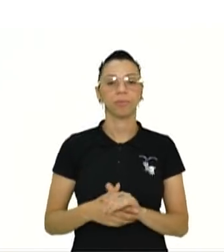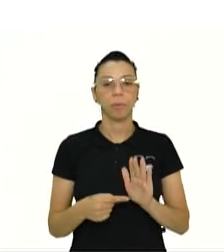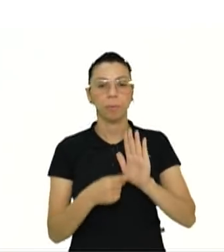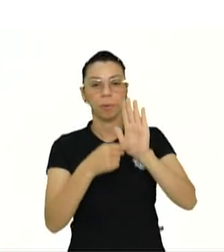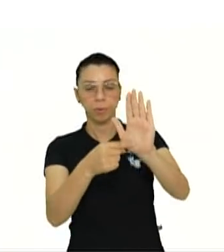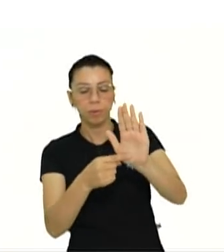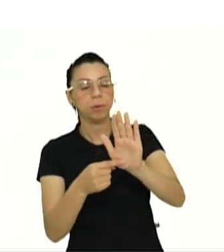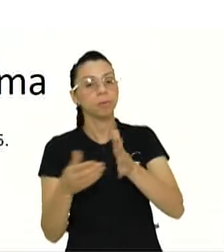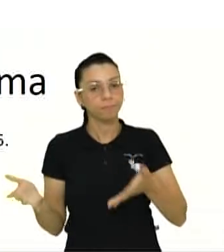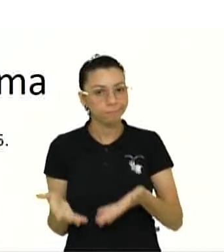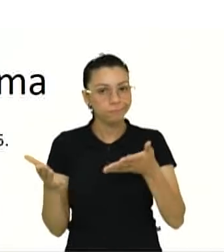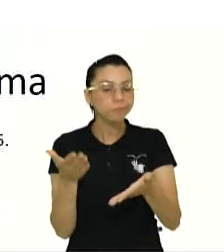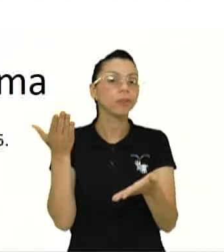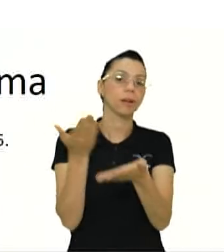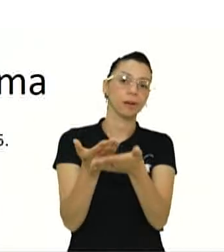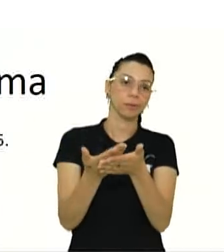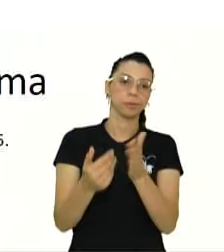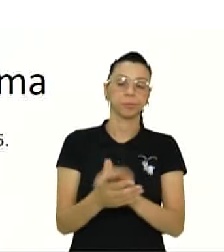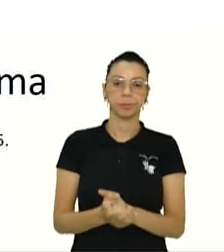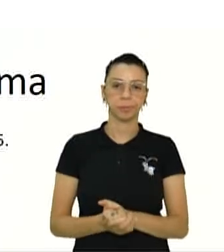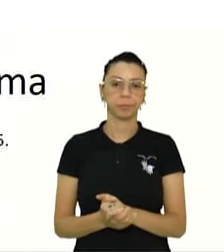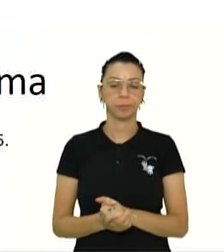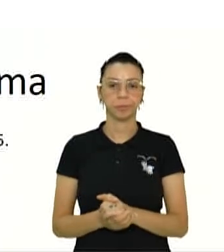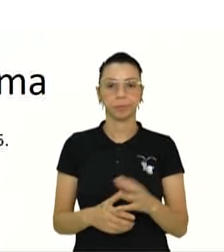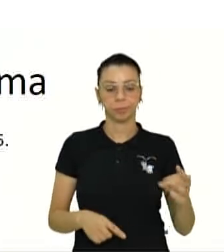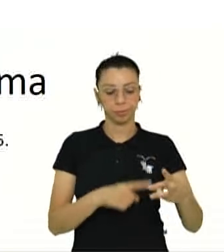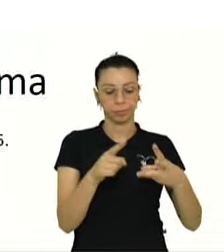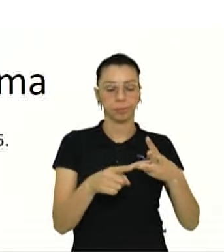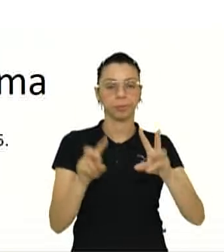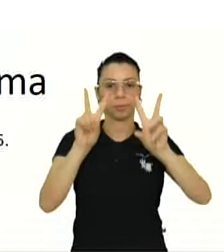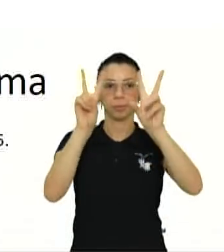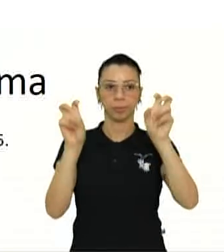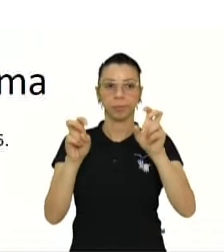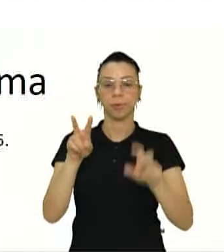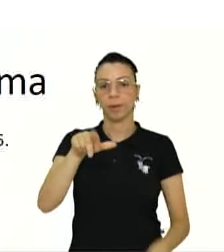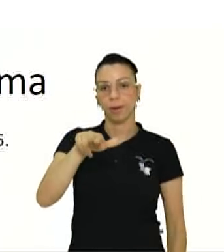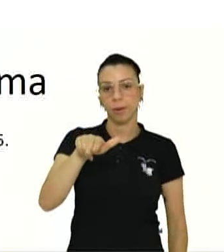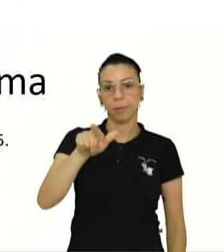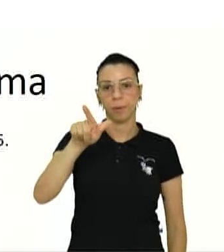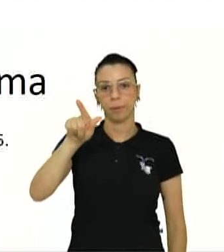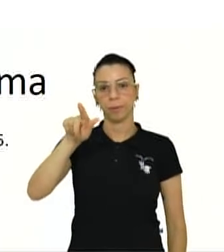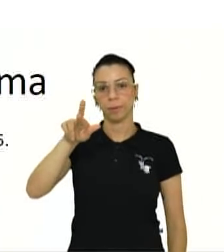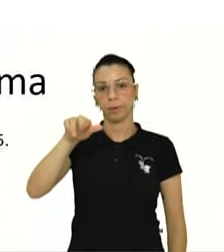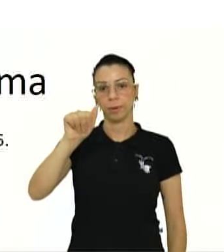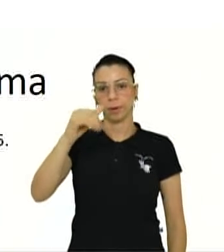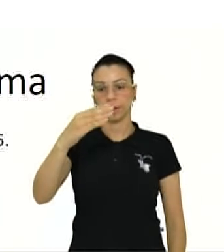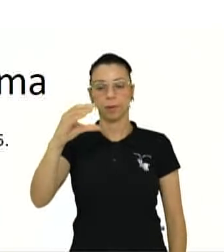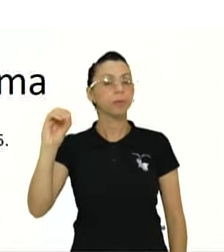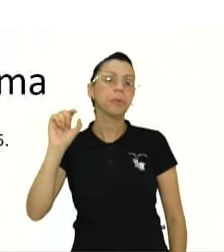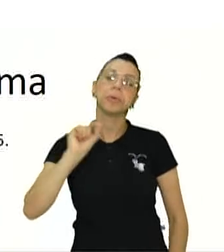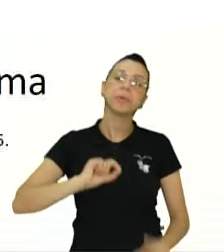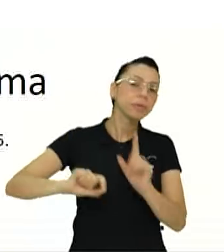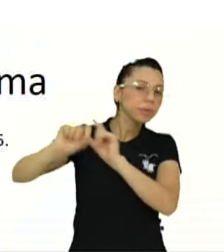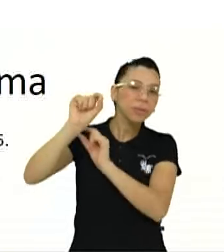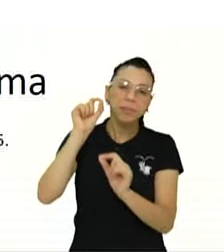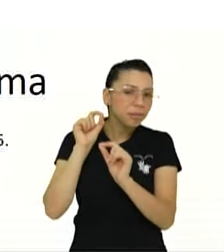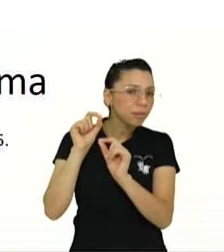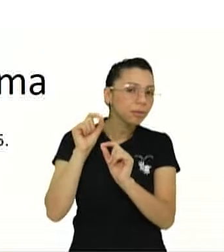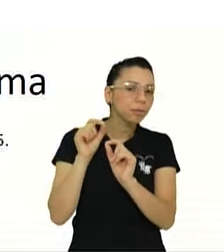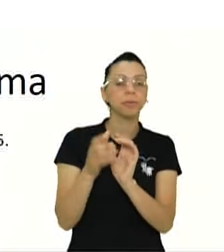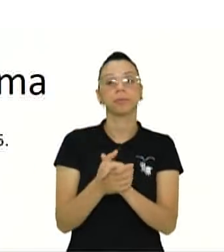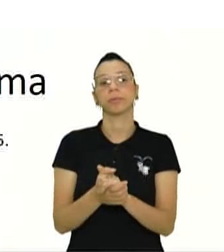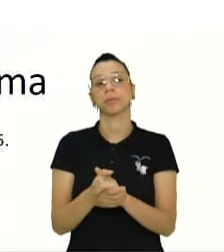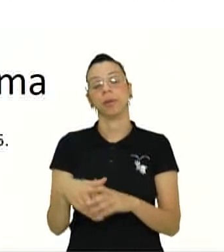uma contribuição para a nossa aula. Vamos para o nosso terceiro tema, Irmãos Graco. O que esses caras fizeram? Pô, são